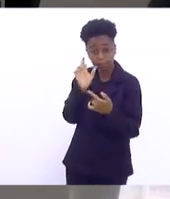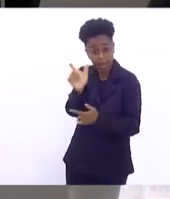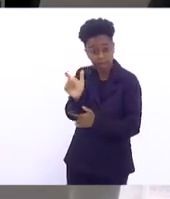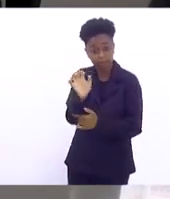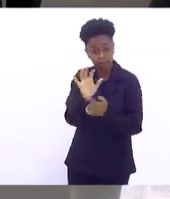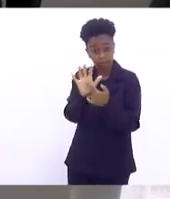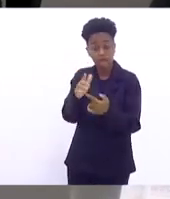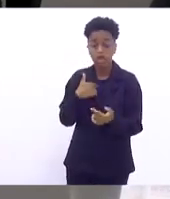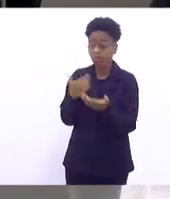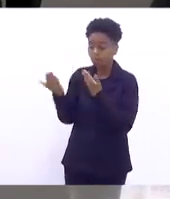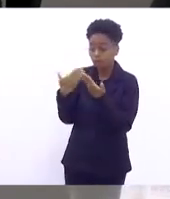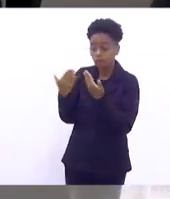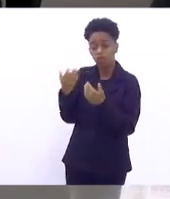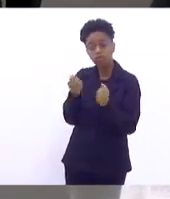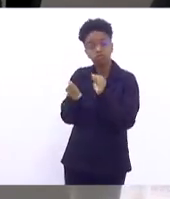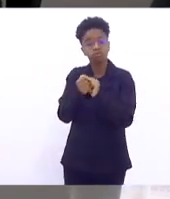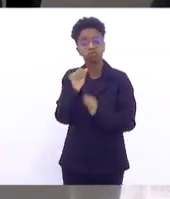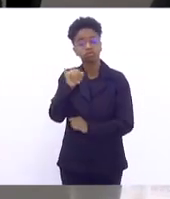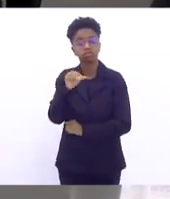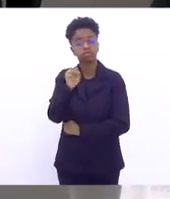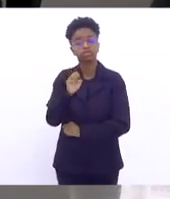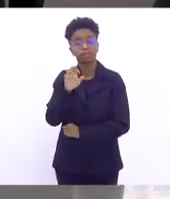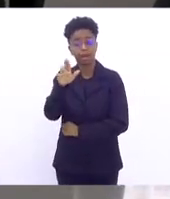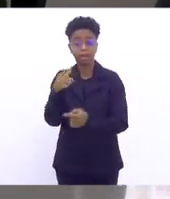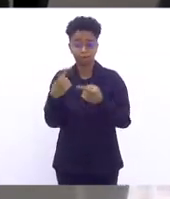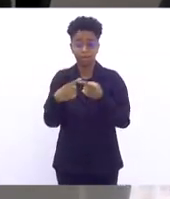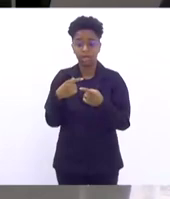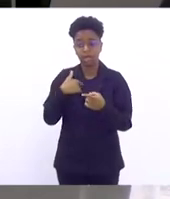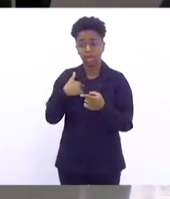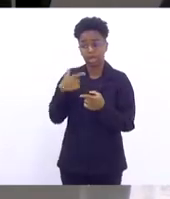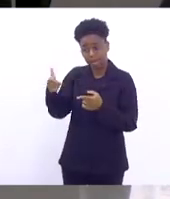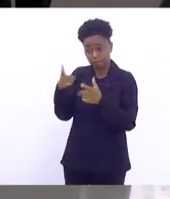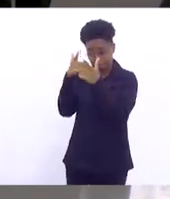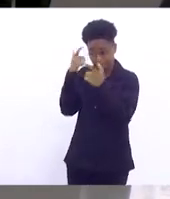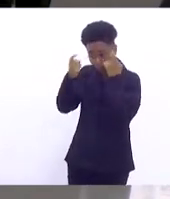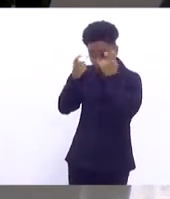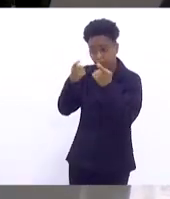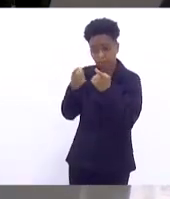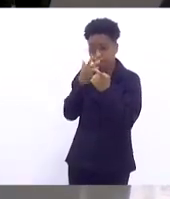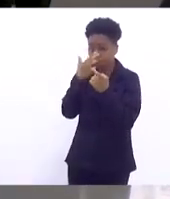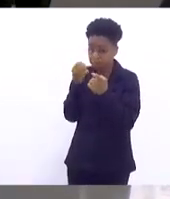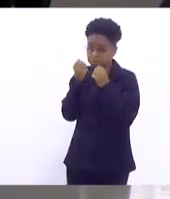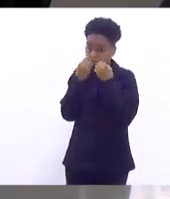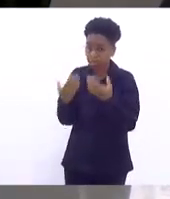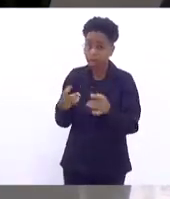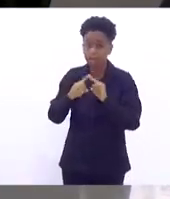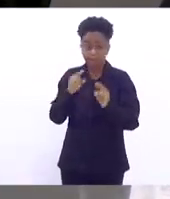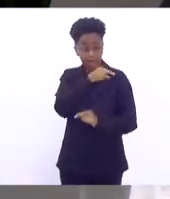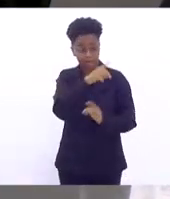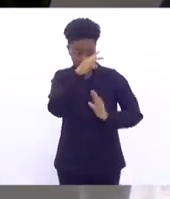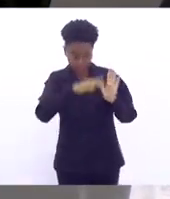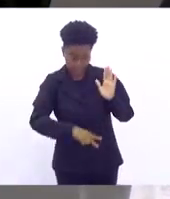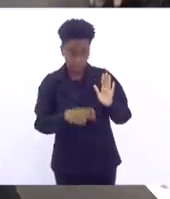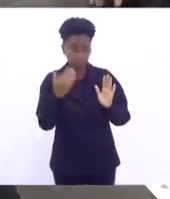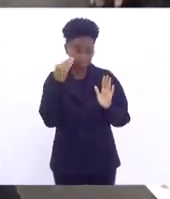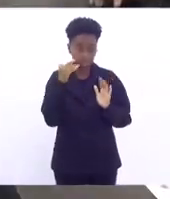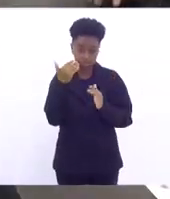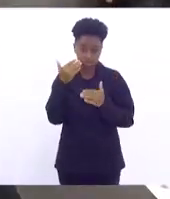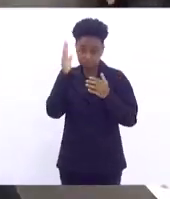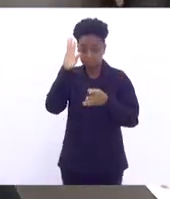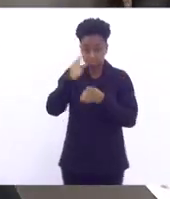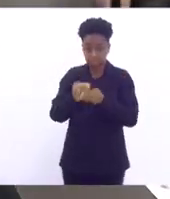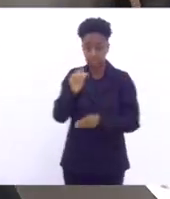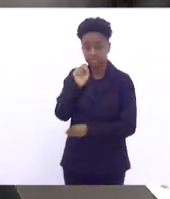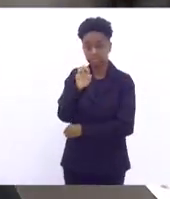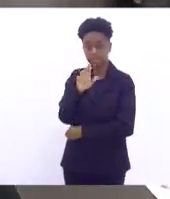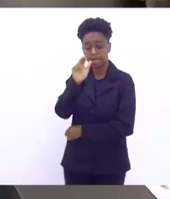quis dialogar com a fala do professor Josemar porque a preocupação dele me pareceu gente mas a leitura Deputado Municipal será não